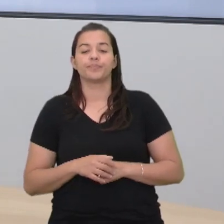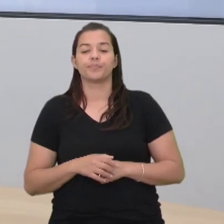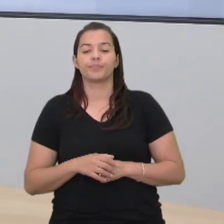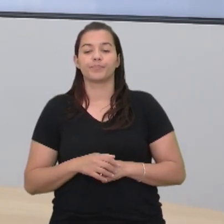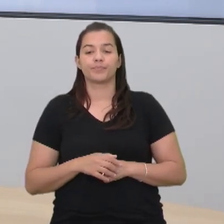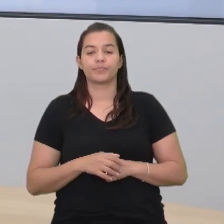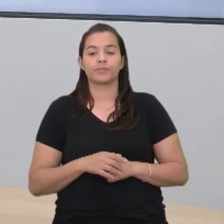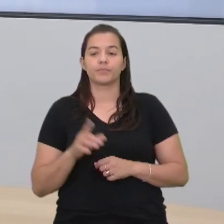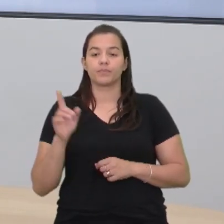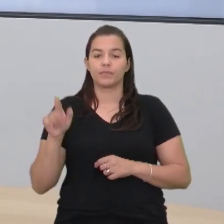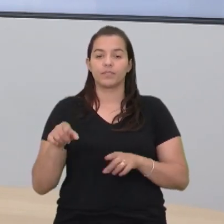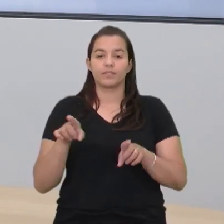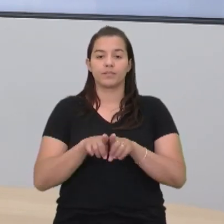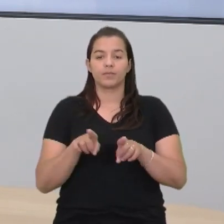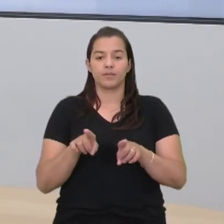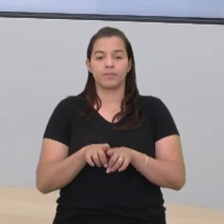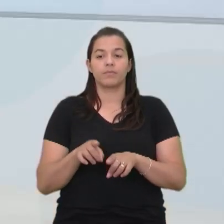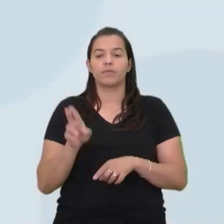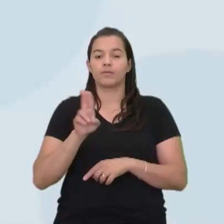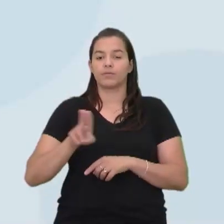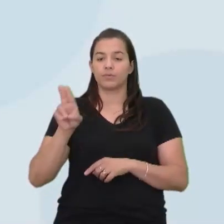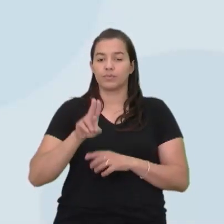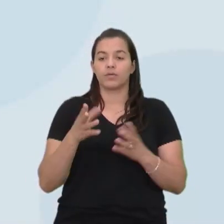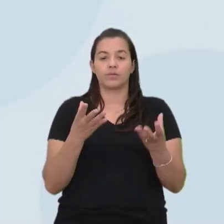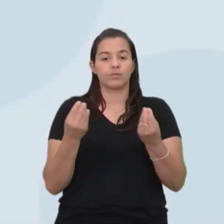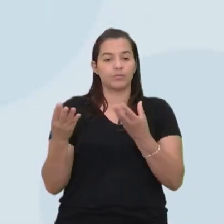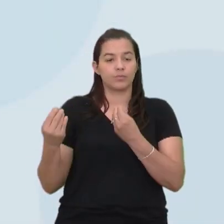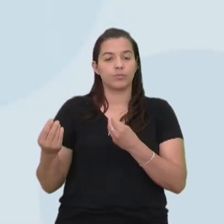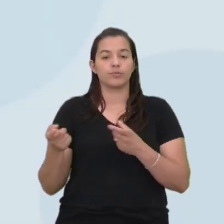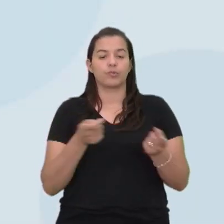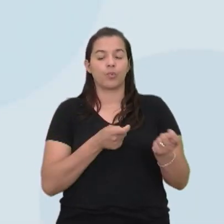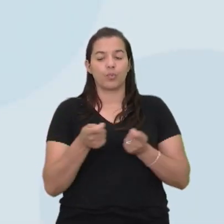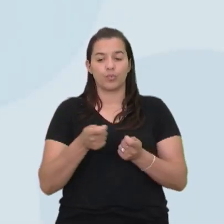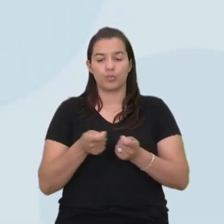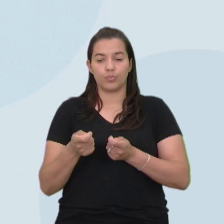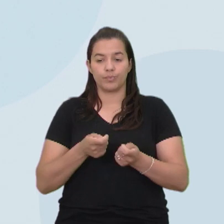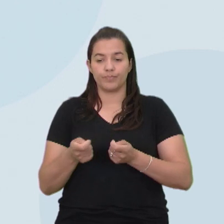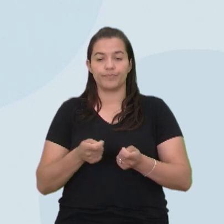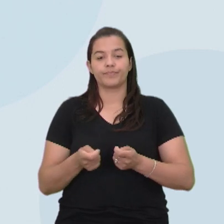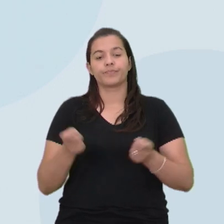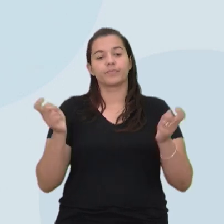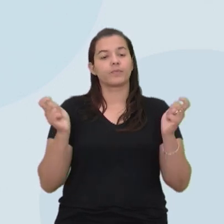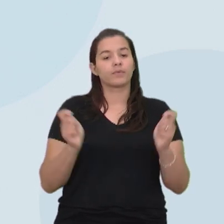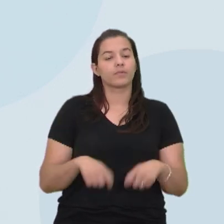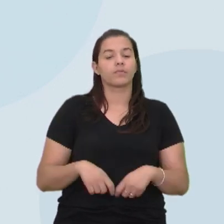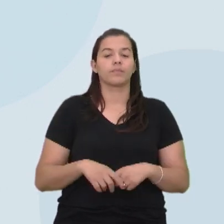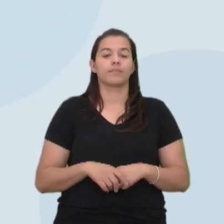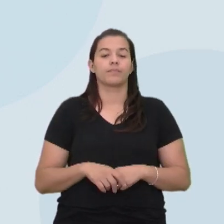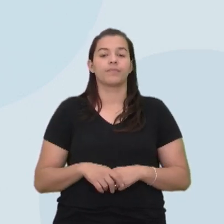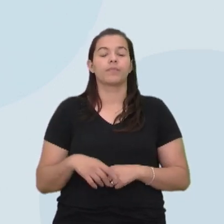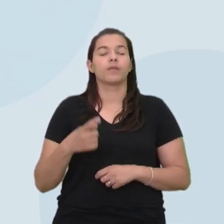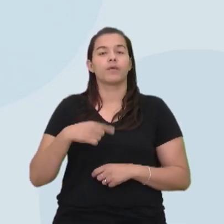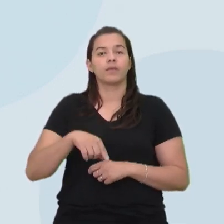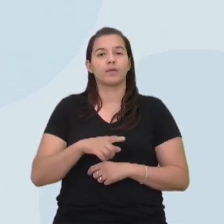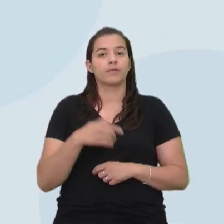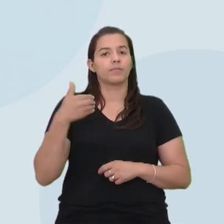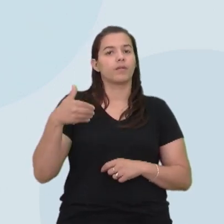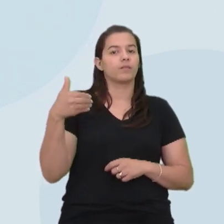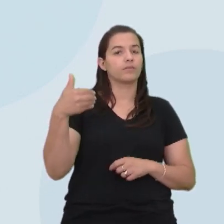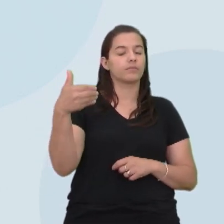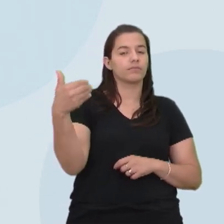controle é usado bastante também, tá bom? São códigos utilizados para testar condições e para